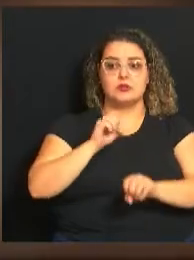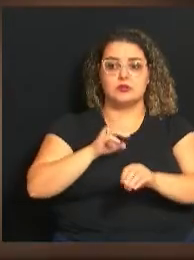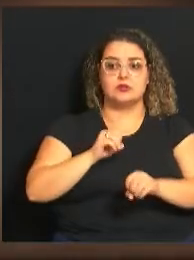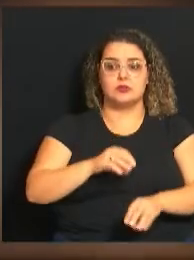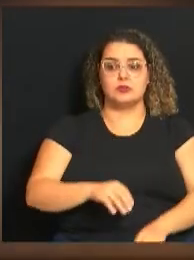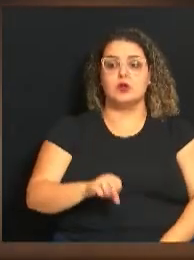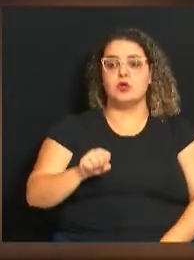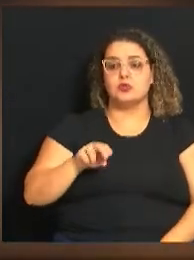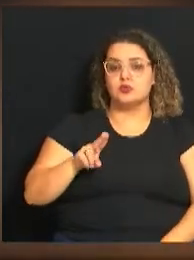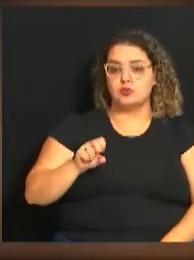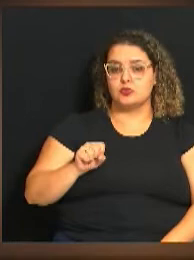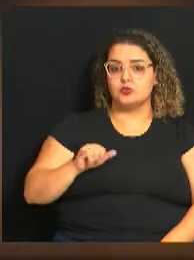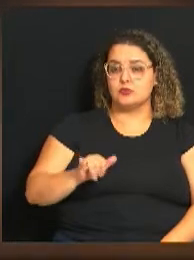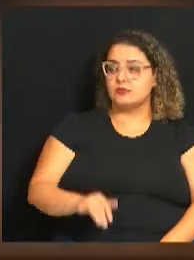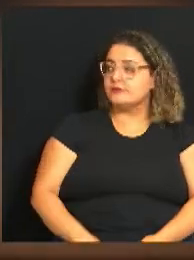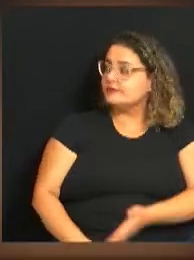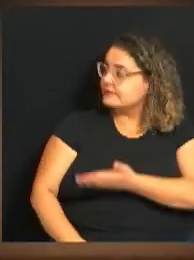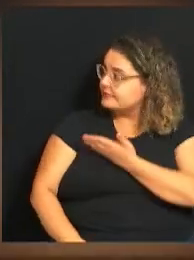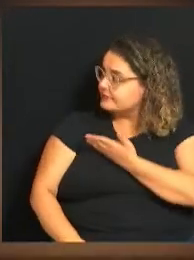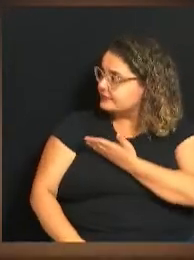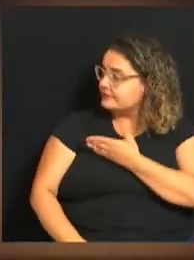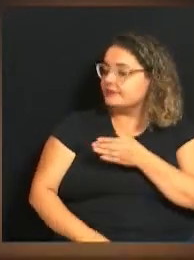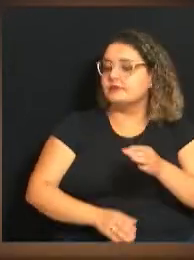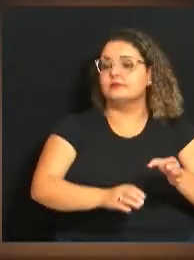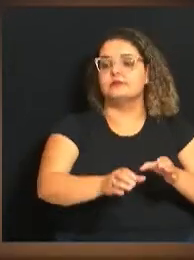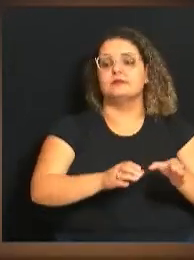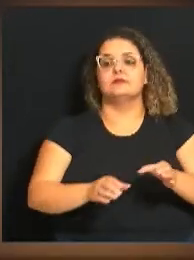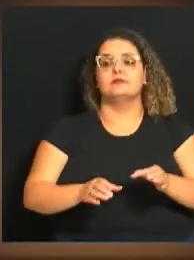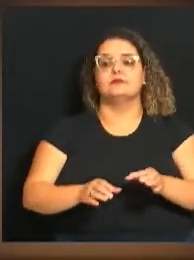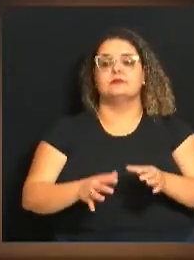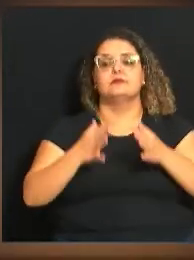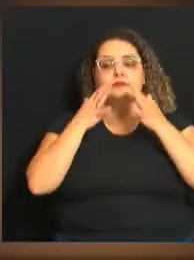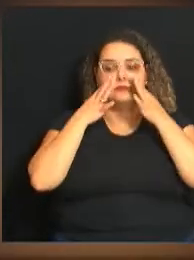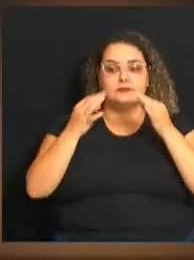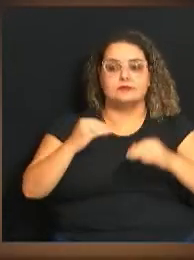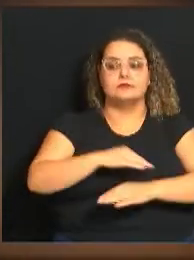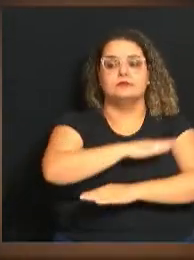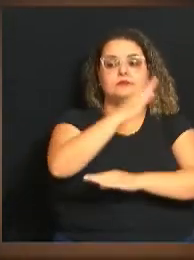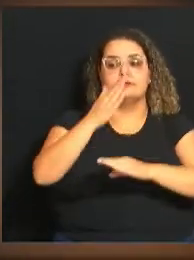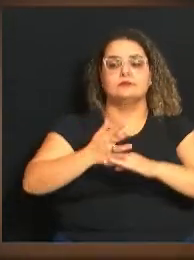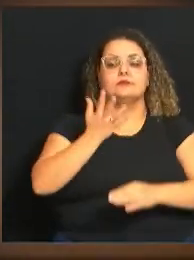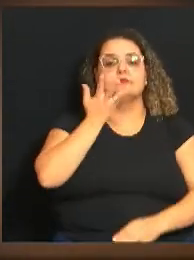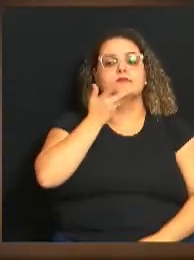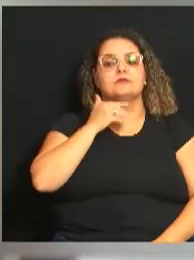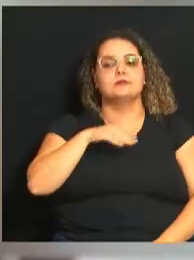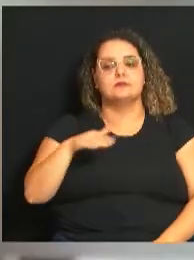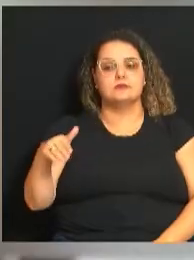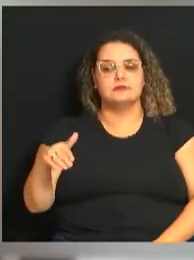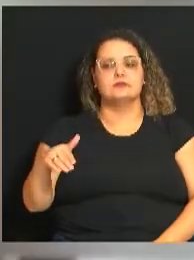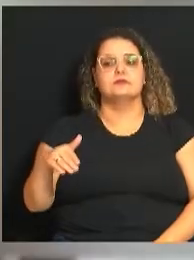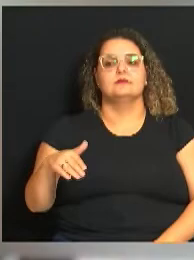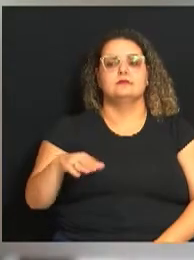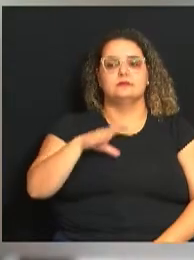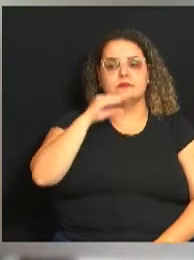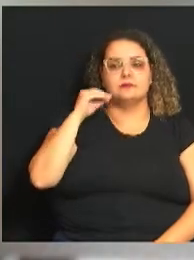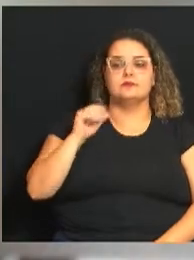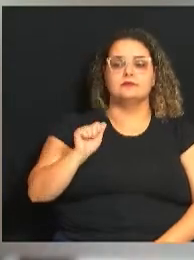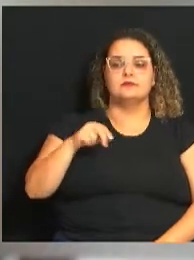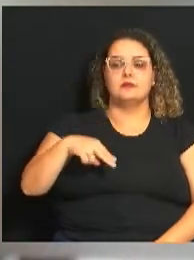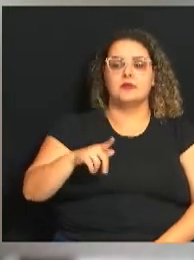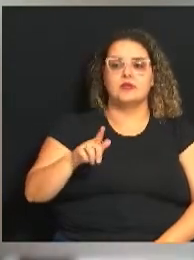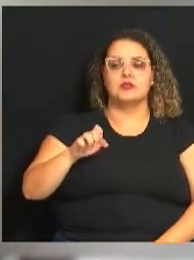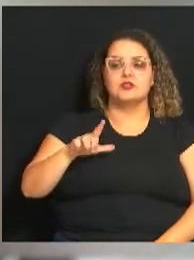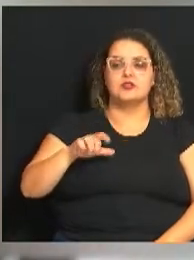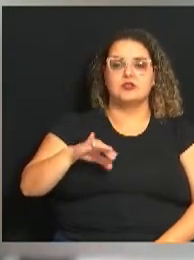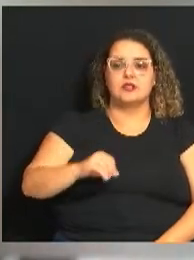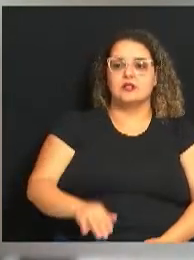Suzy Ferraz, coordenadora técnica do Programa de Atenção Integral à Criança e ao Adolescente, e Angélica Ancona,